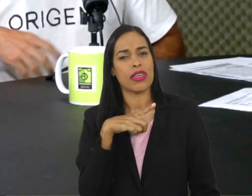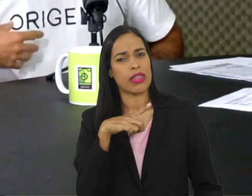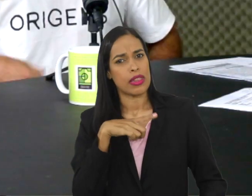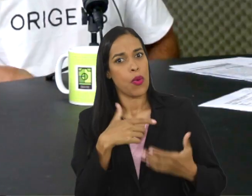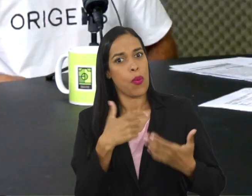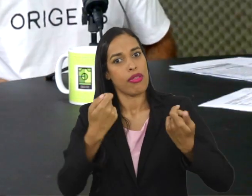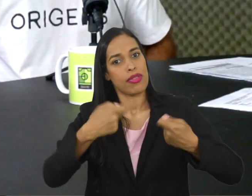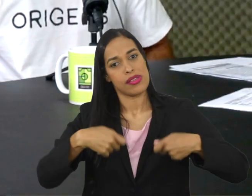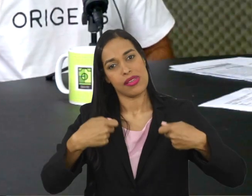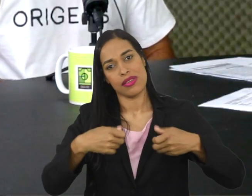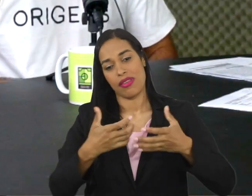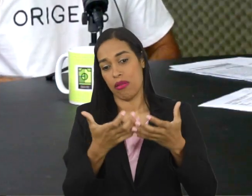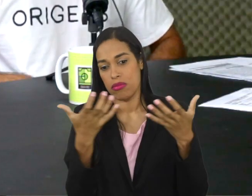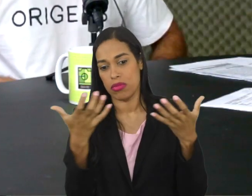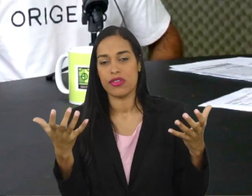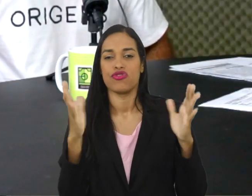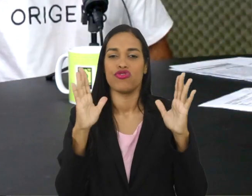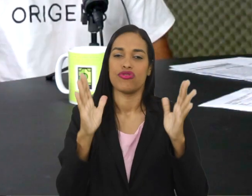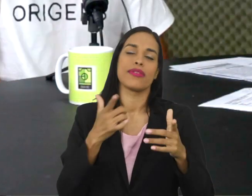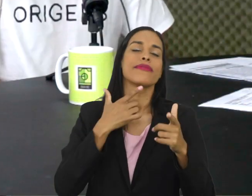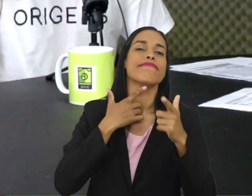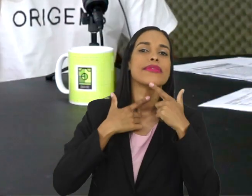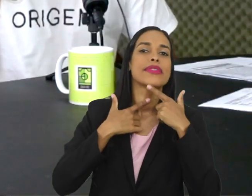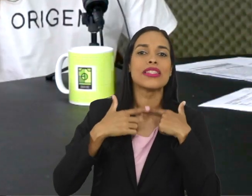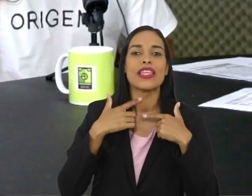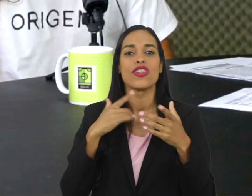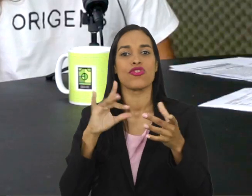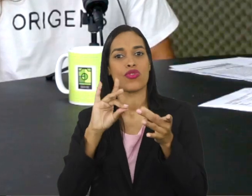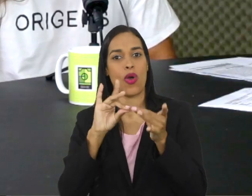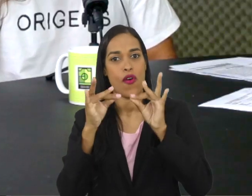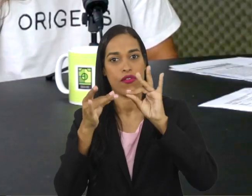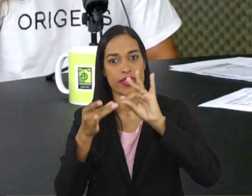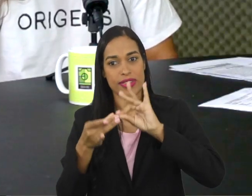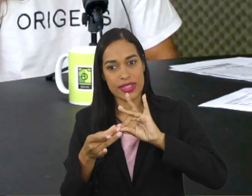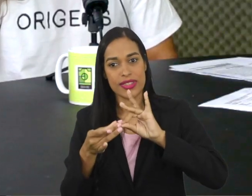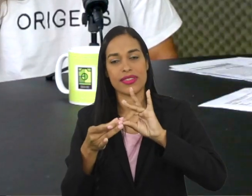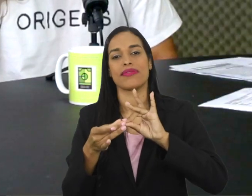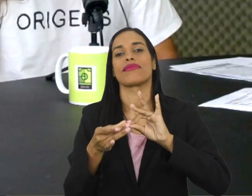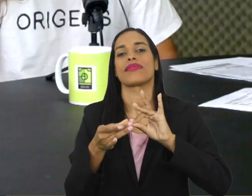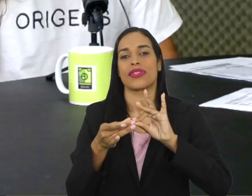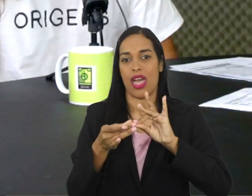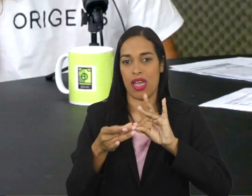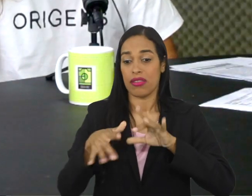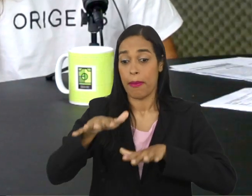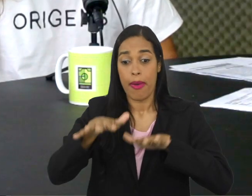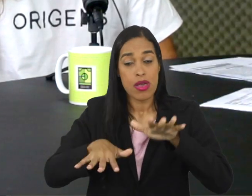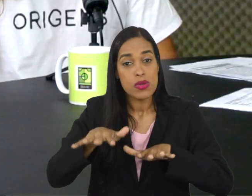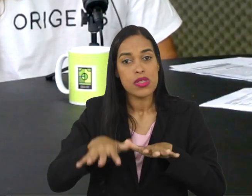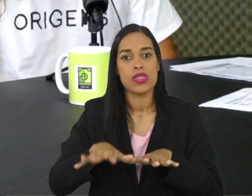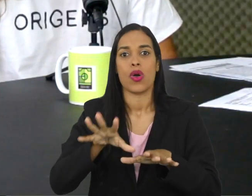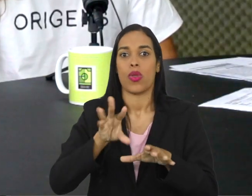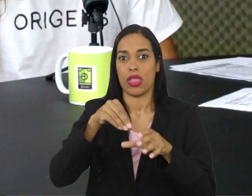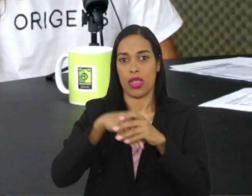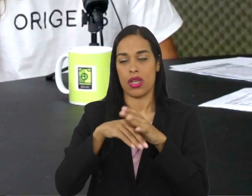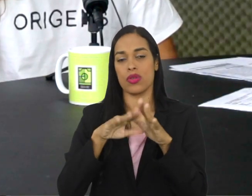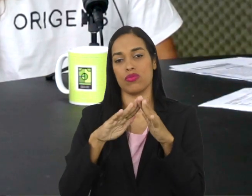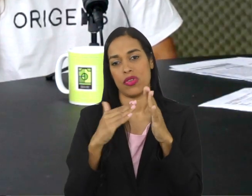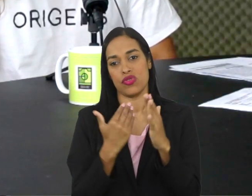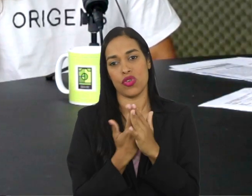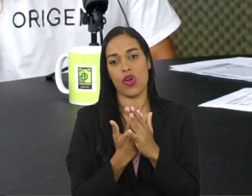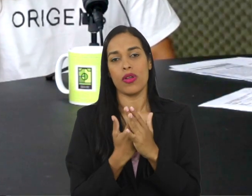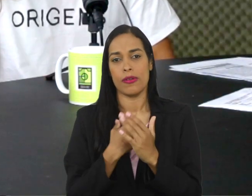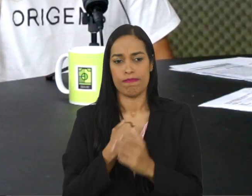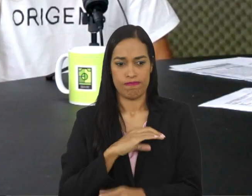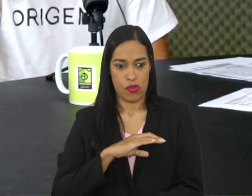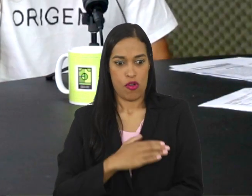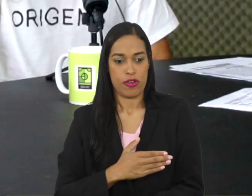que tinha uma demanda muito grande. Eu já tinha esse desejo de montar uma oficina de percussão na escola e